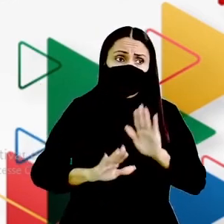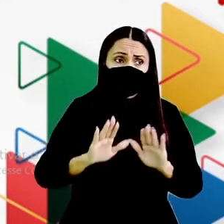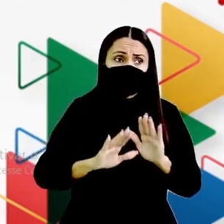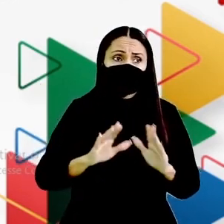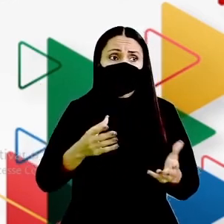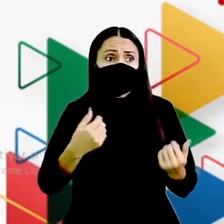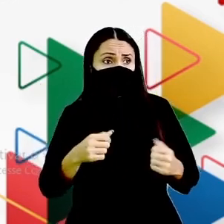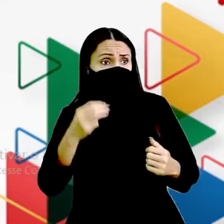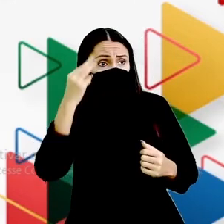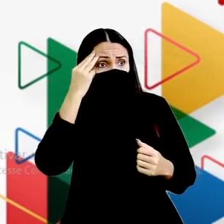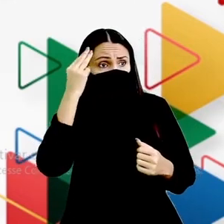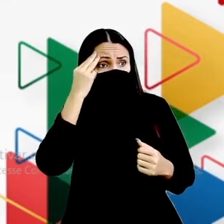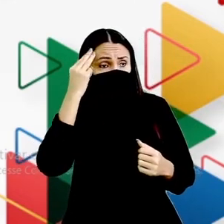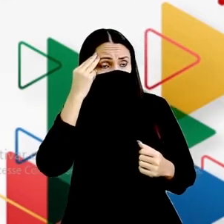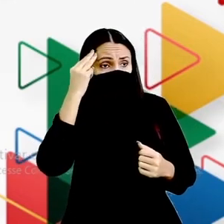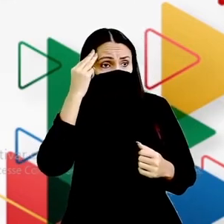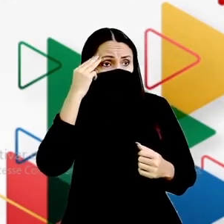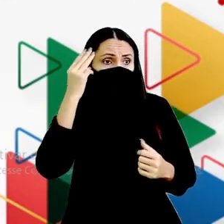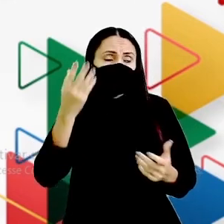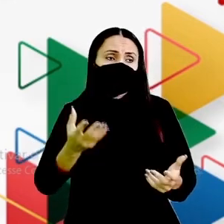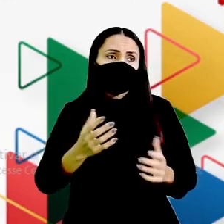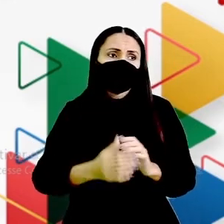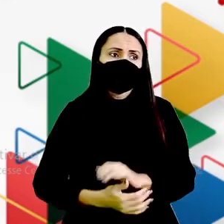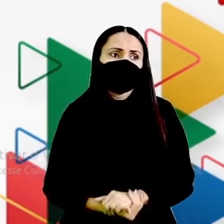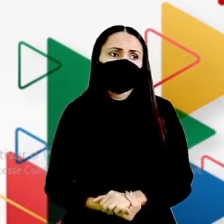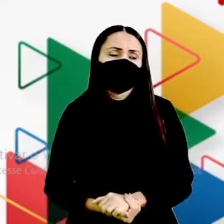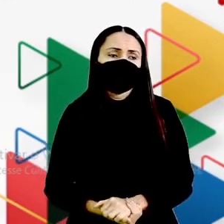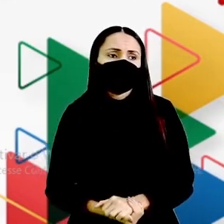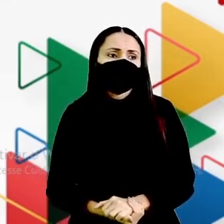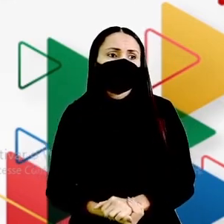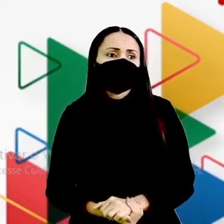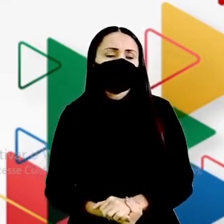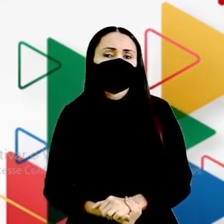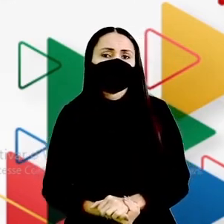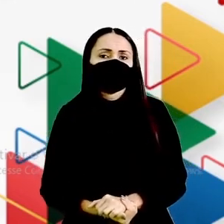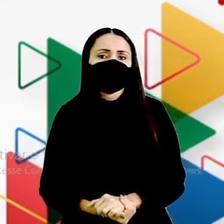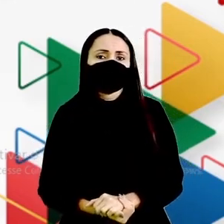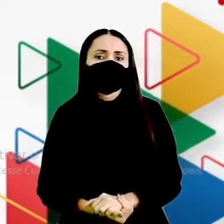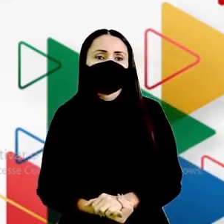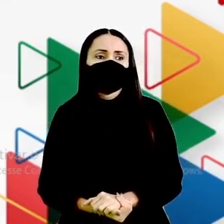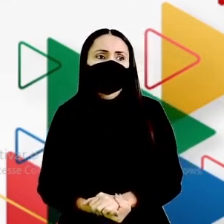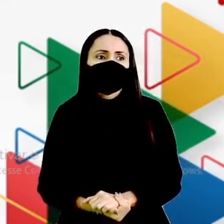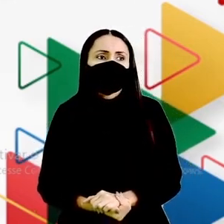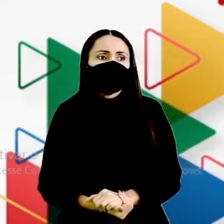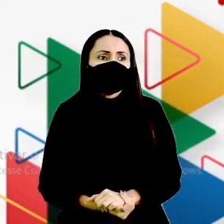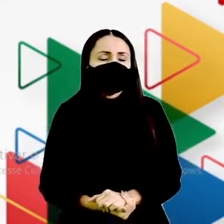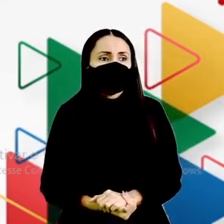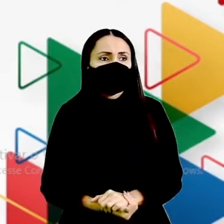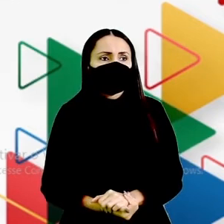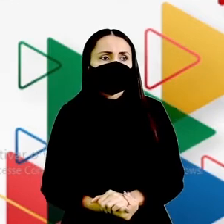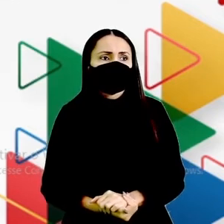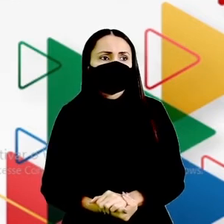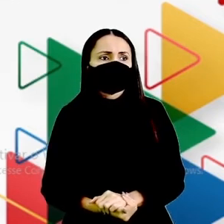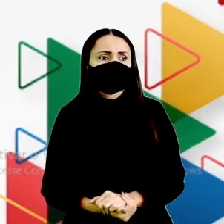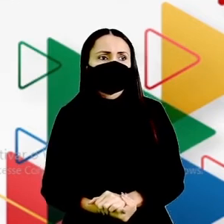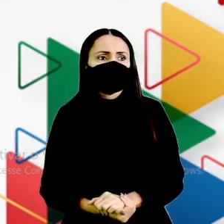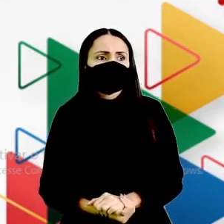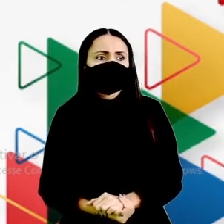Tem uns né? bidus que às vezes não ajudam não, viu? É, exatamente. Leva acento a vogal tônica do ditongo aberto, el, então,